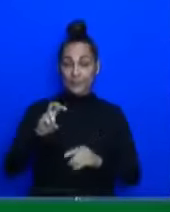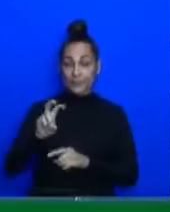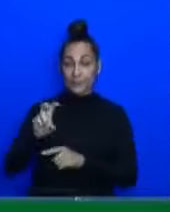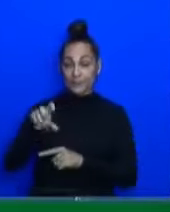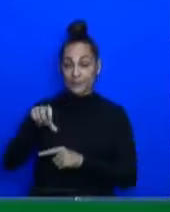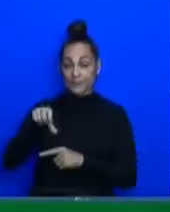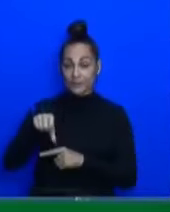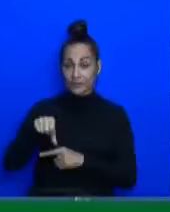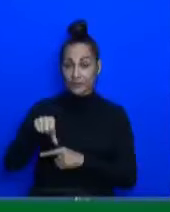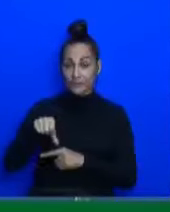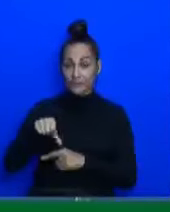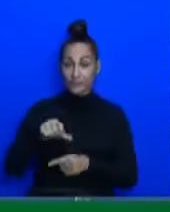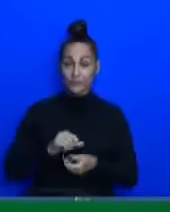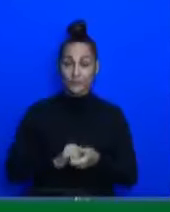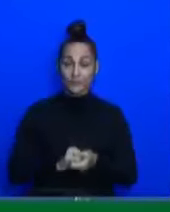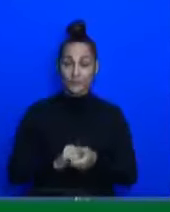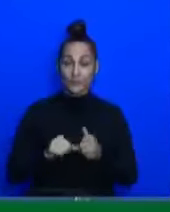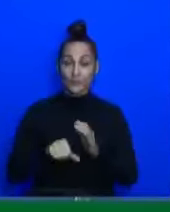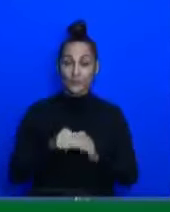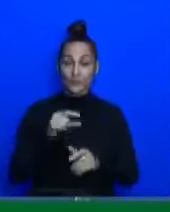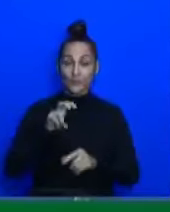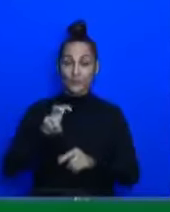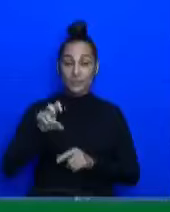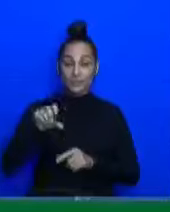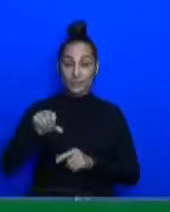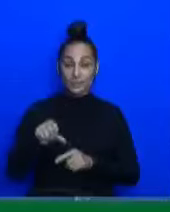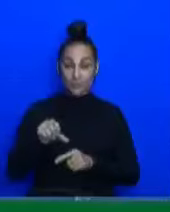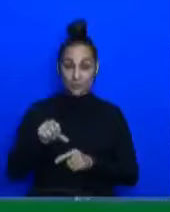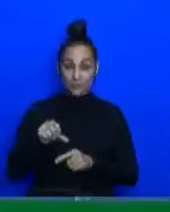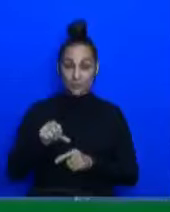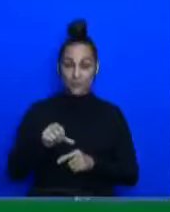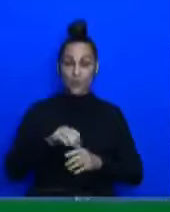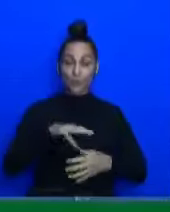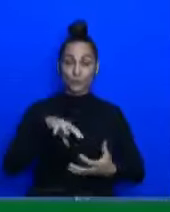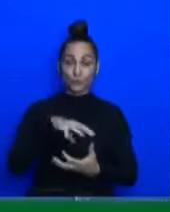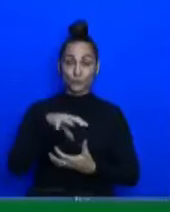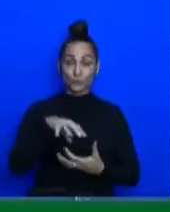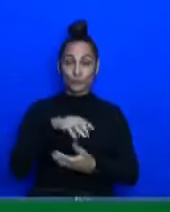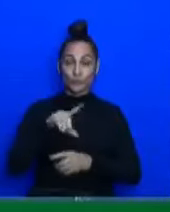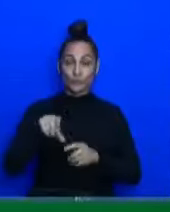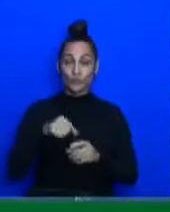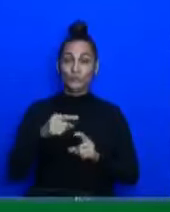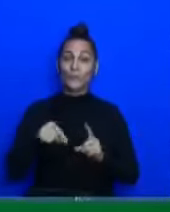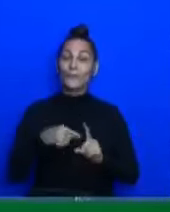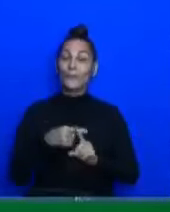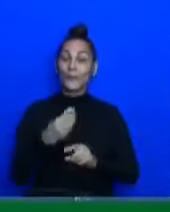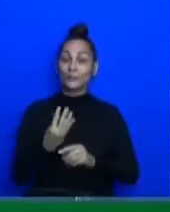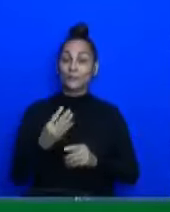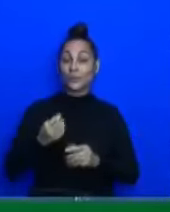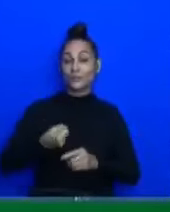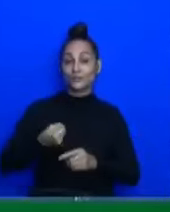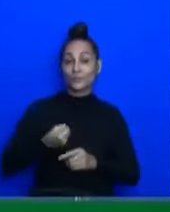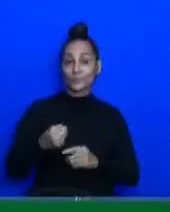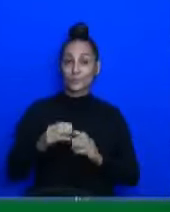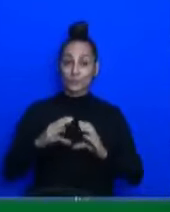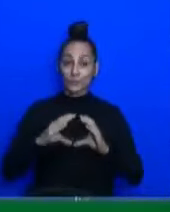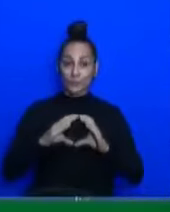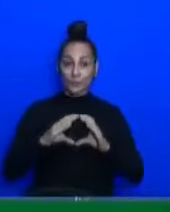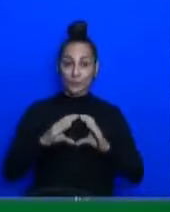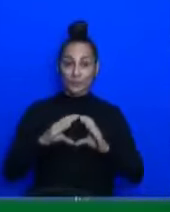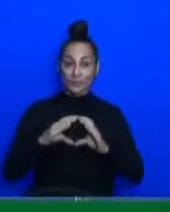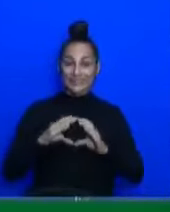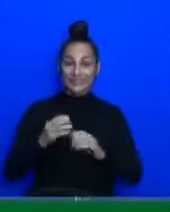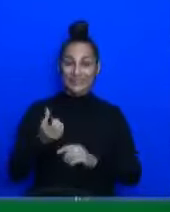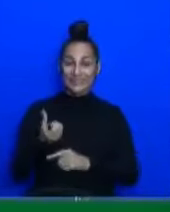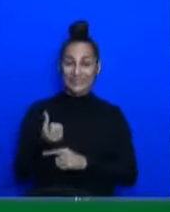número 59. Primeira dezena sorteada, 59. Globo girando para o sorteio de mais 4 dezenas. Saindo agora